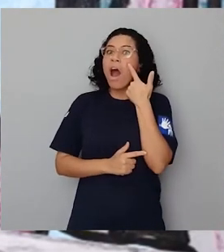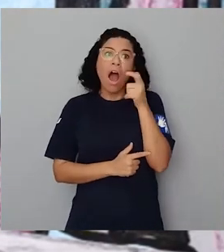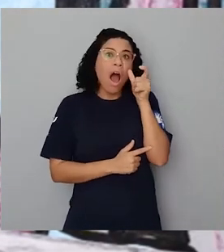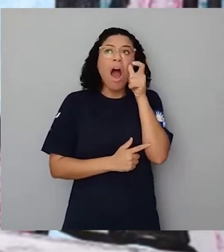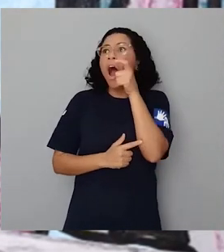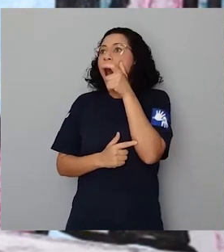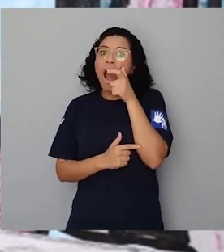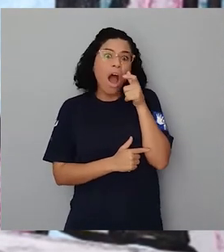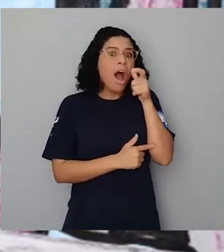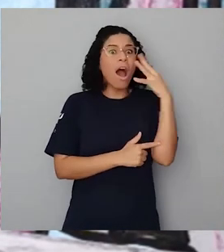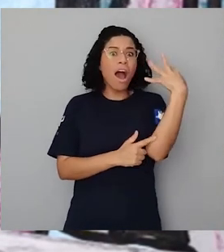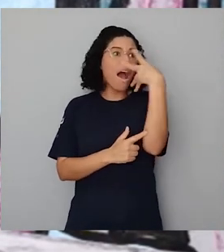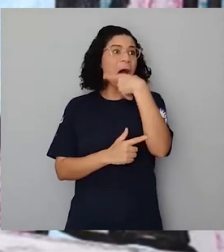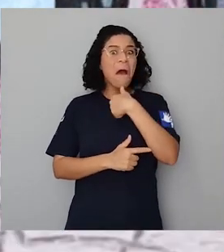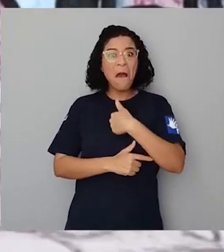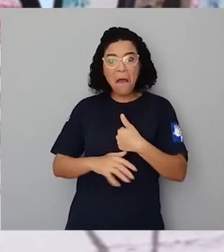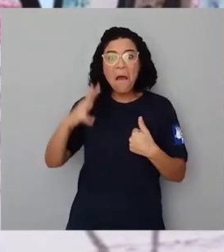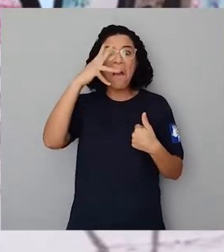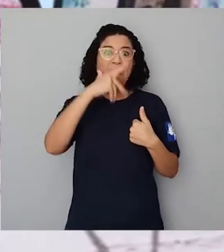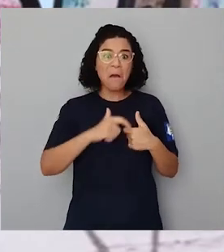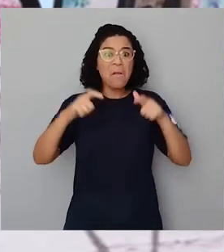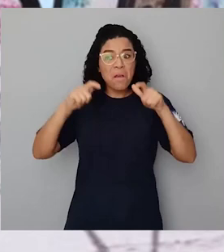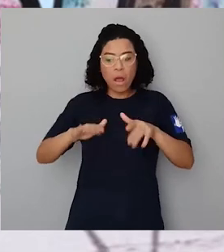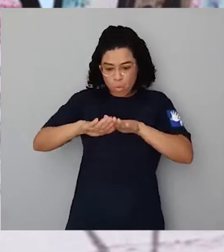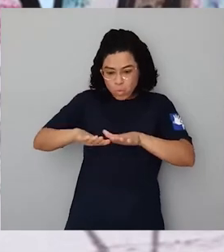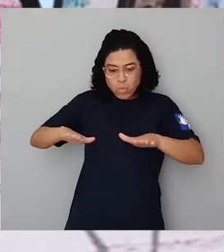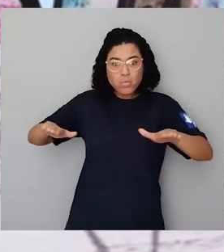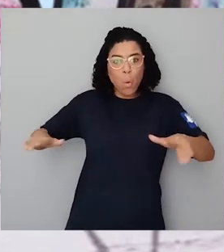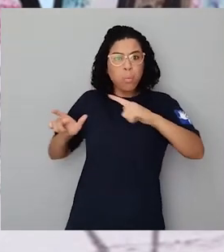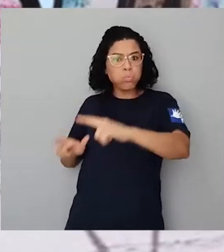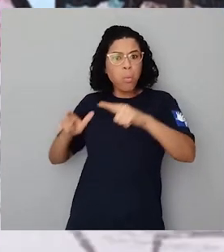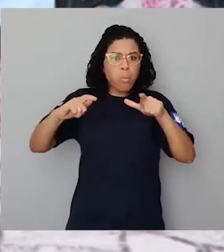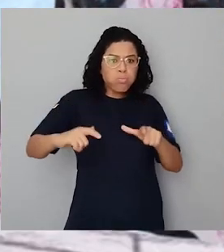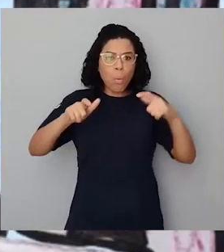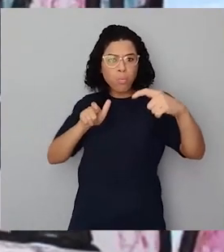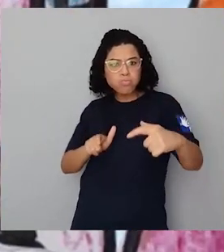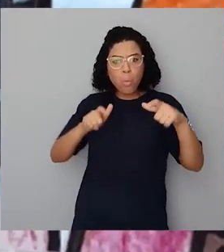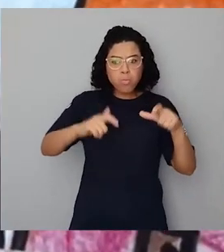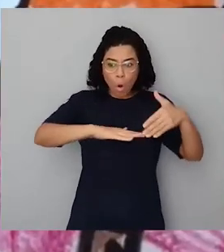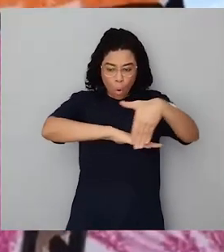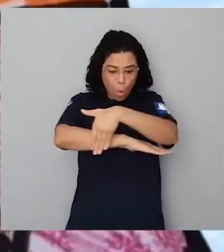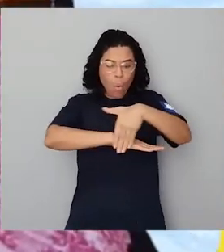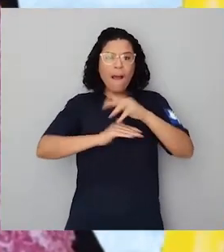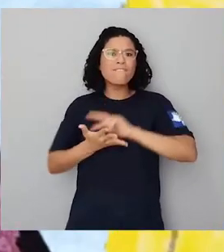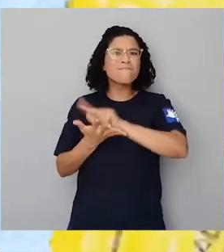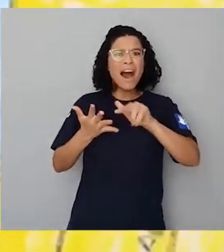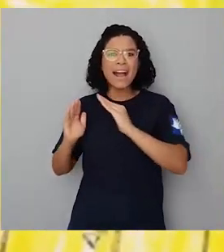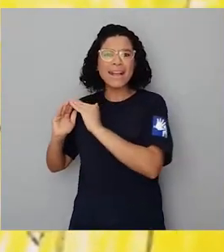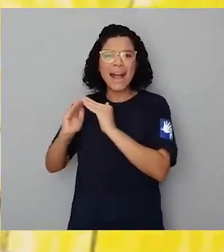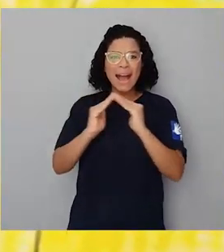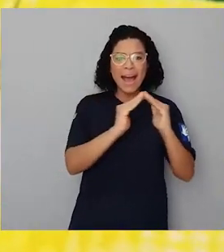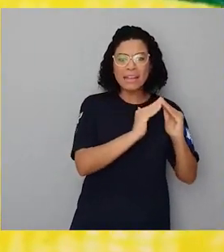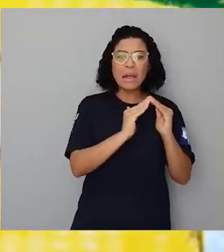ficou impressionado com a beleza daquele lugar. O chão era feito de blocos e as ruas eram repletas de